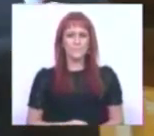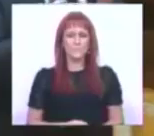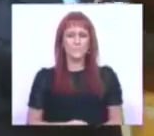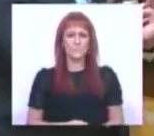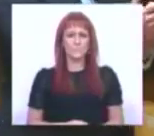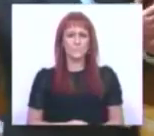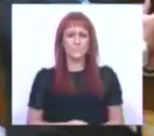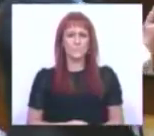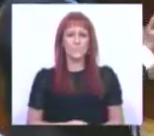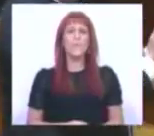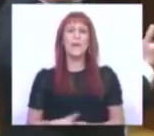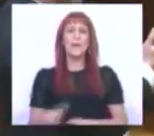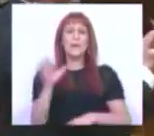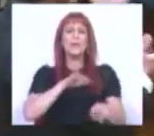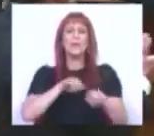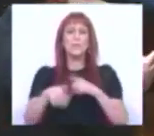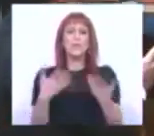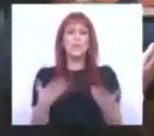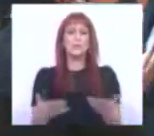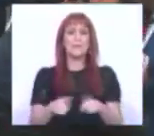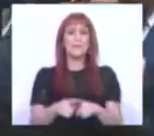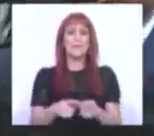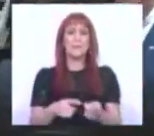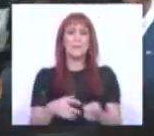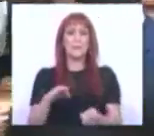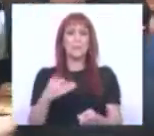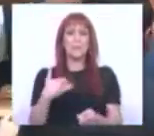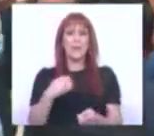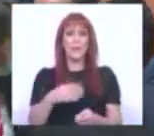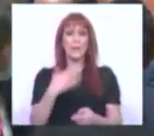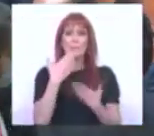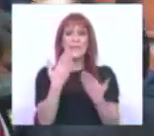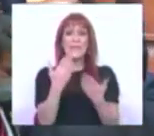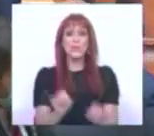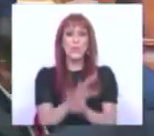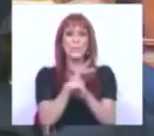O Sr. Deputado Pedro Pinto tem um pedido de esclarecimento.